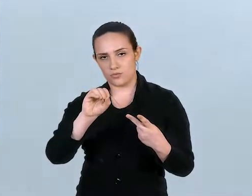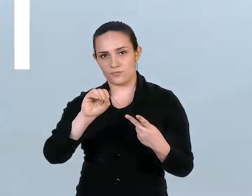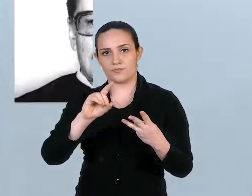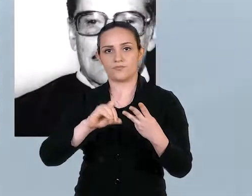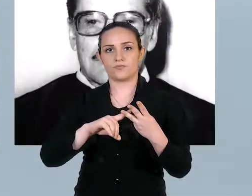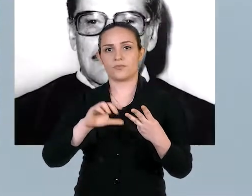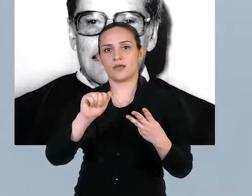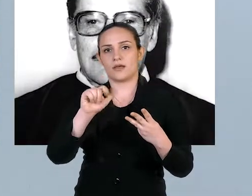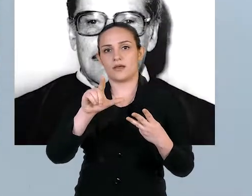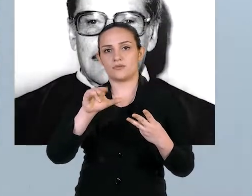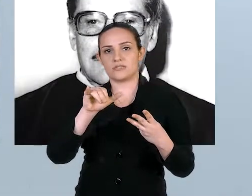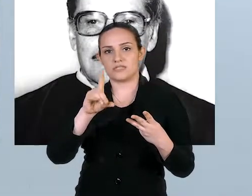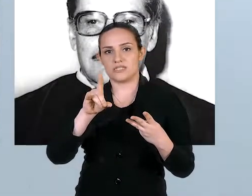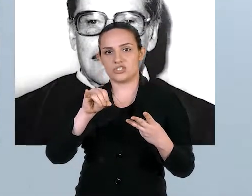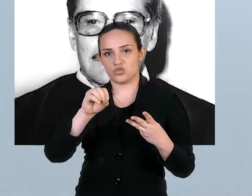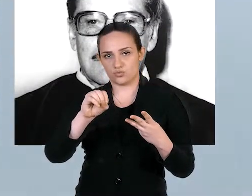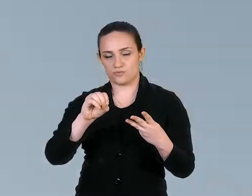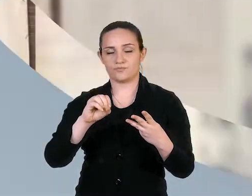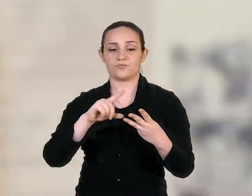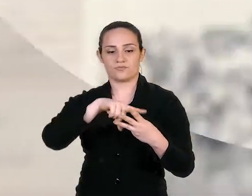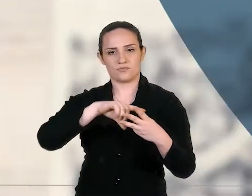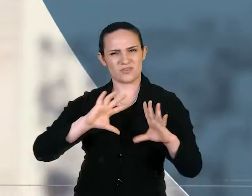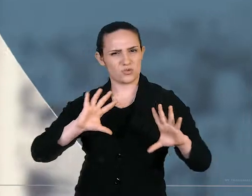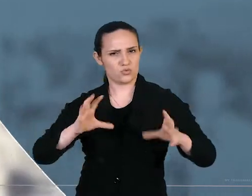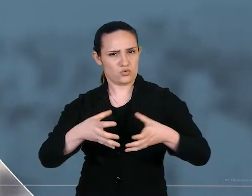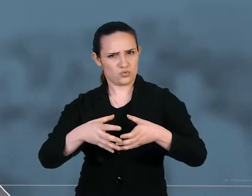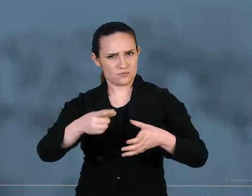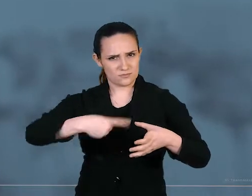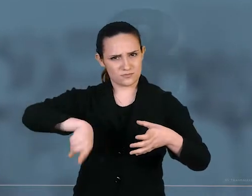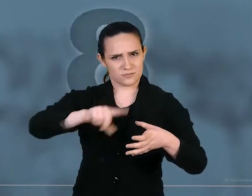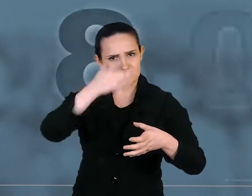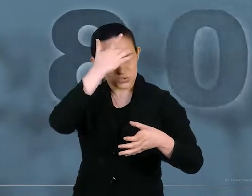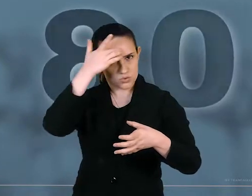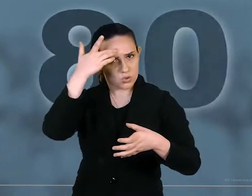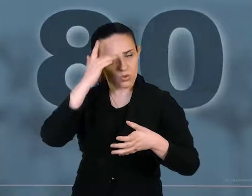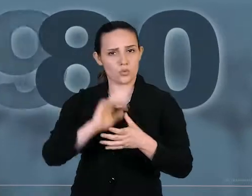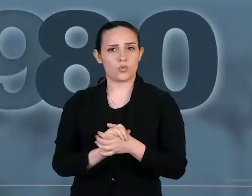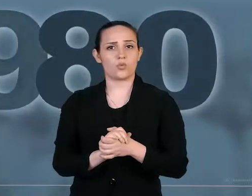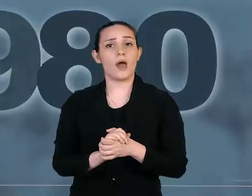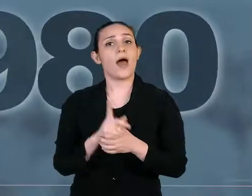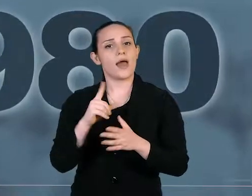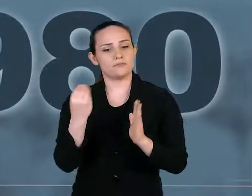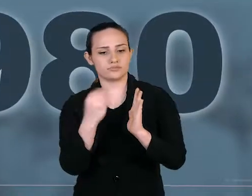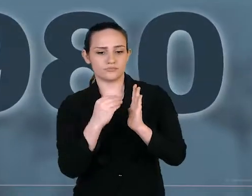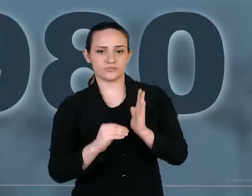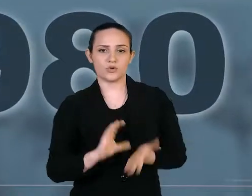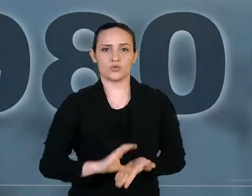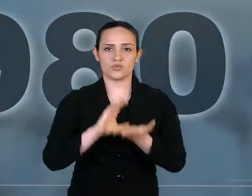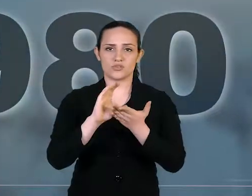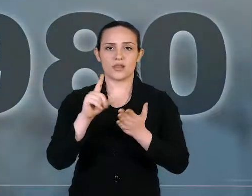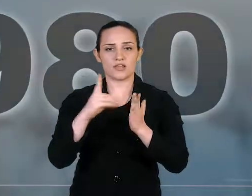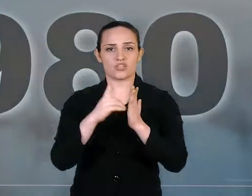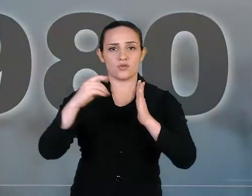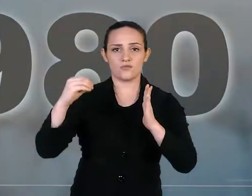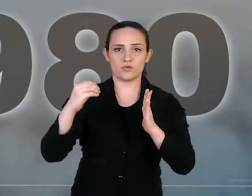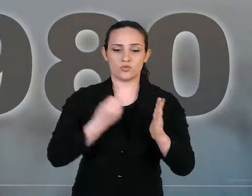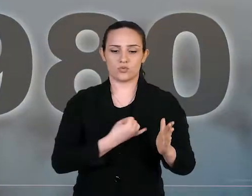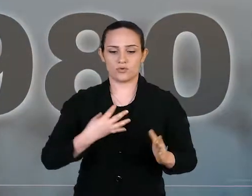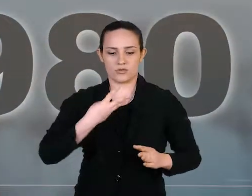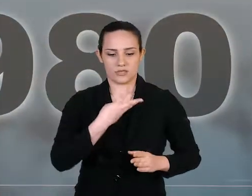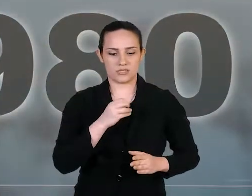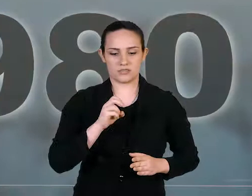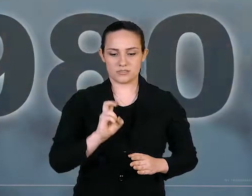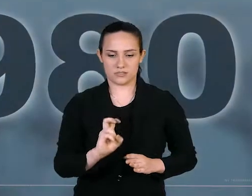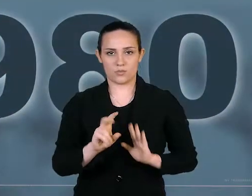Pelufo, Alcídio Pimentel. O ato de nomeação foi publicado no Diário Oficial de número 305